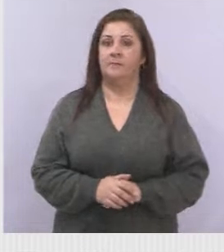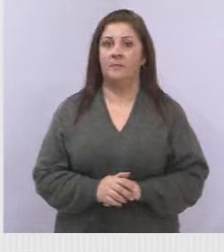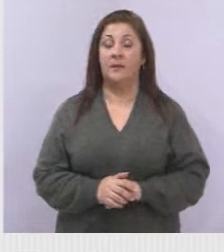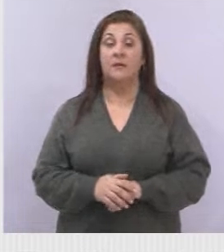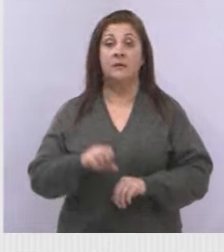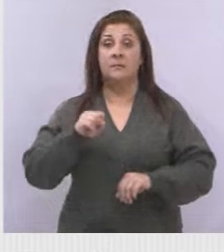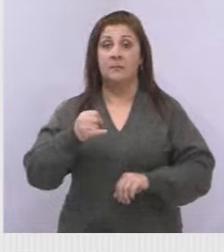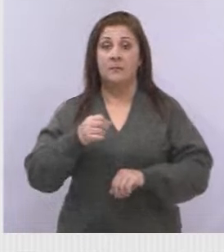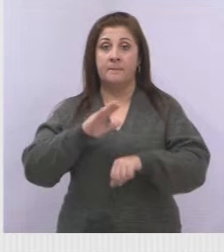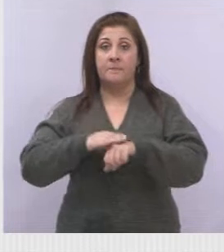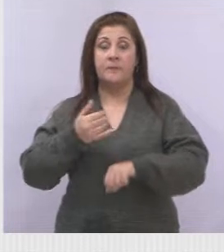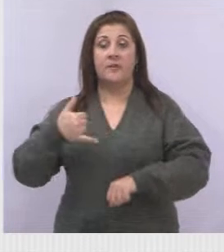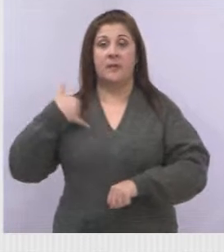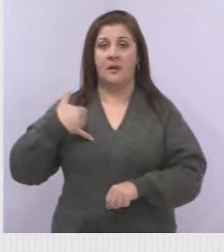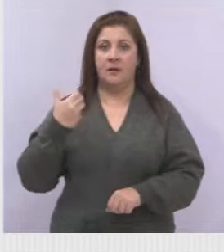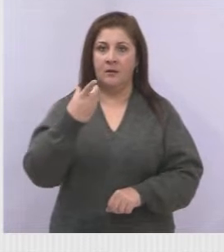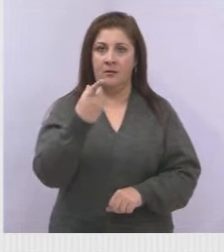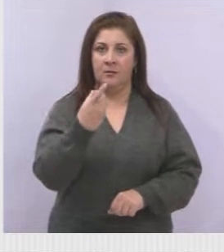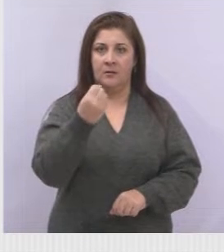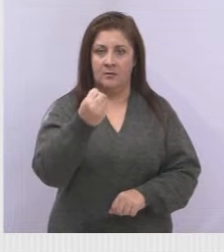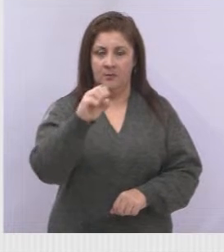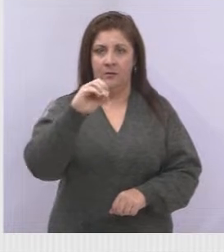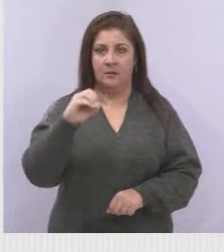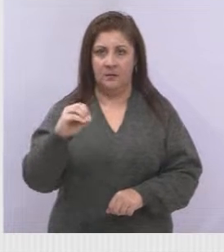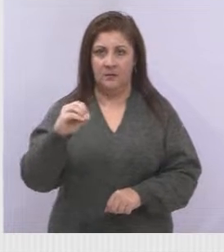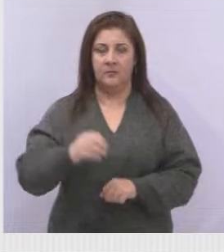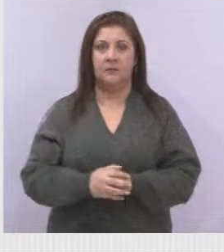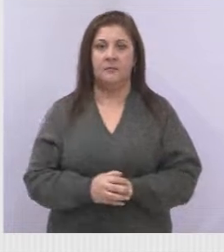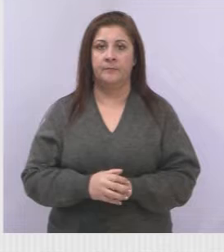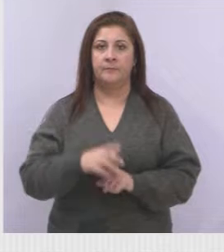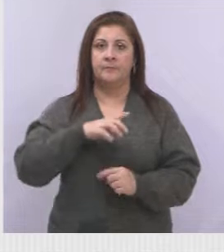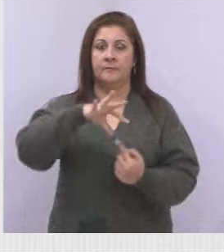80 anos terão preferência